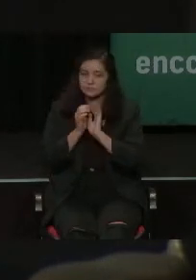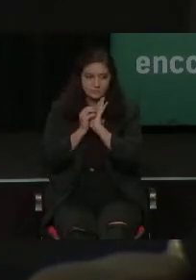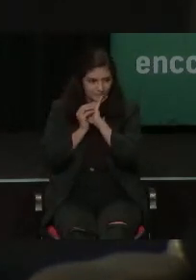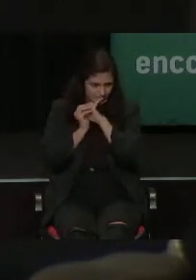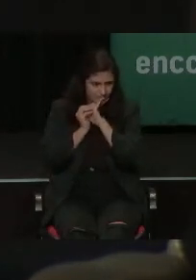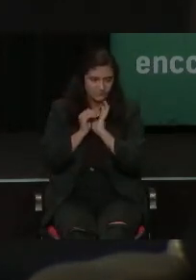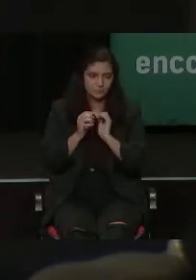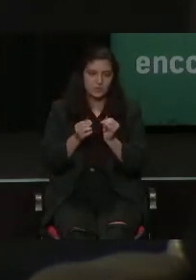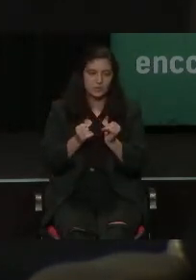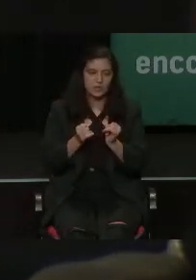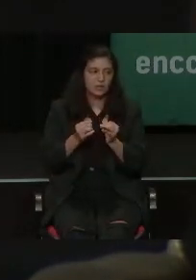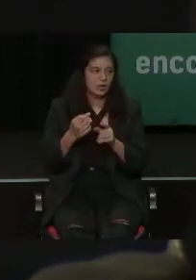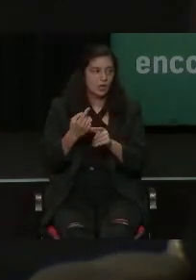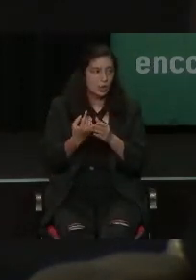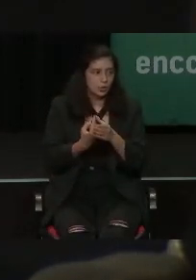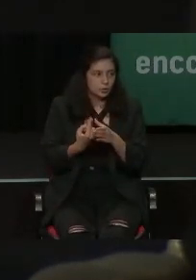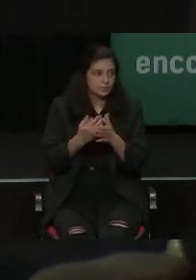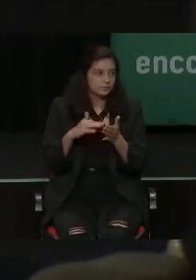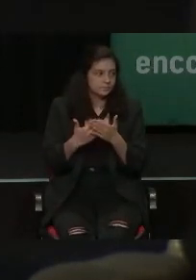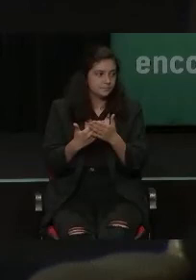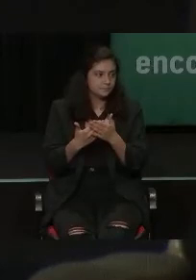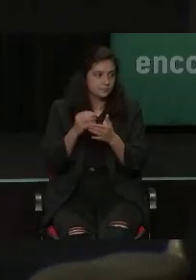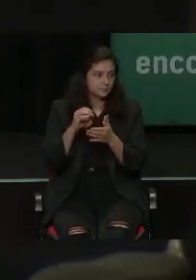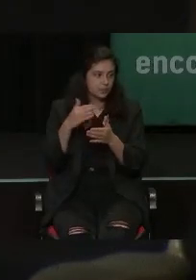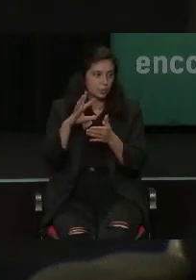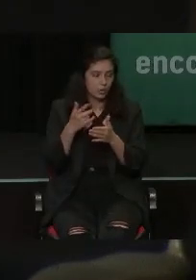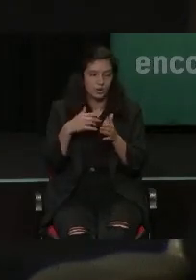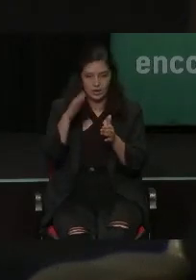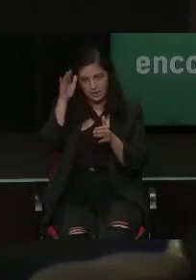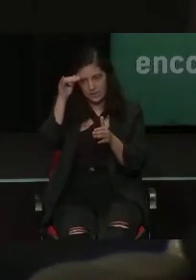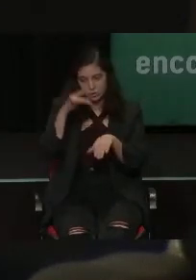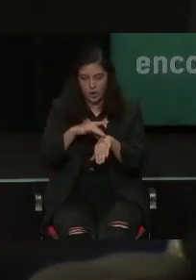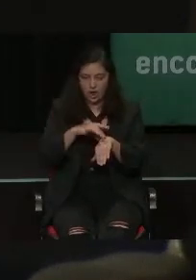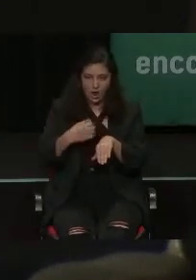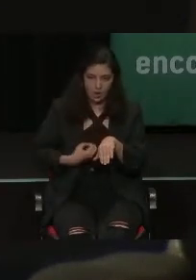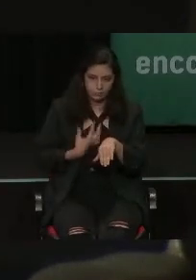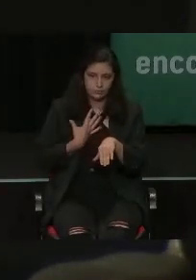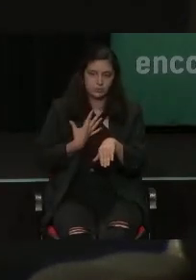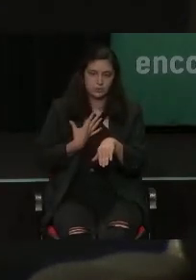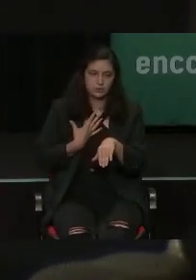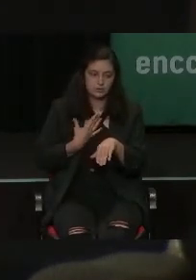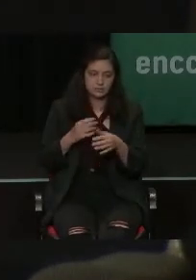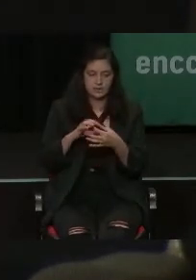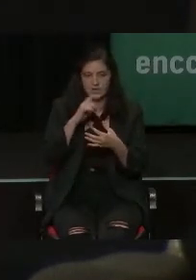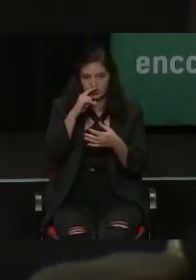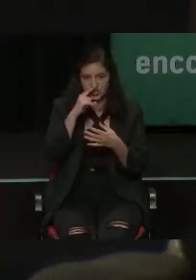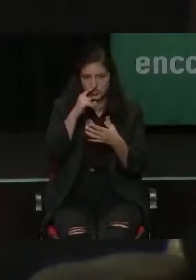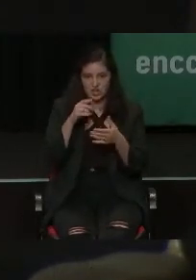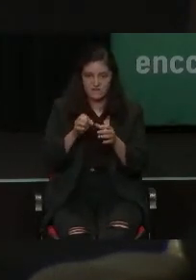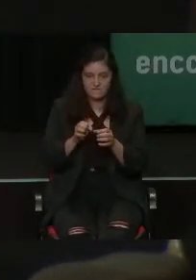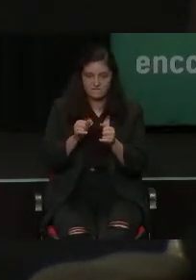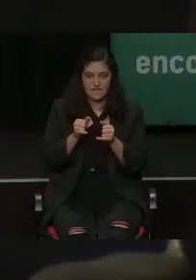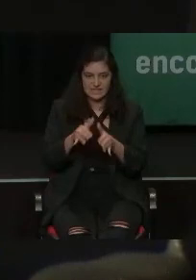num compartimento, nomeadamente quando os animais estão doentes, com infecções do trato urinário, que foi o que nós estudamos,